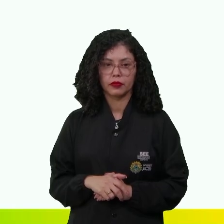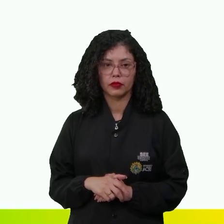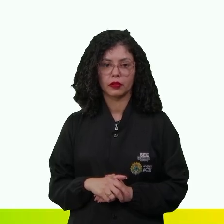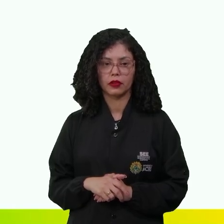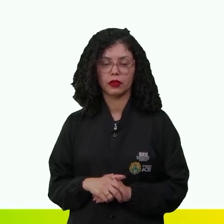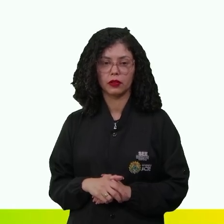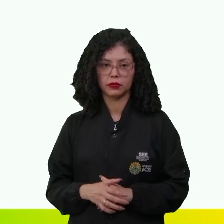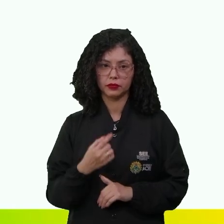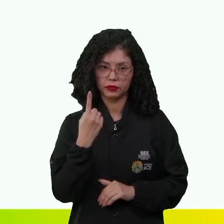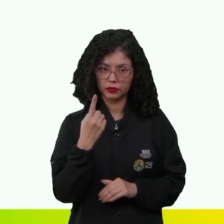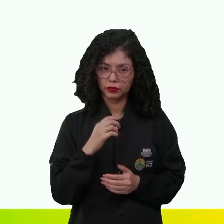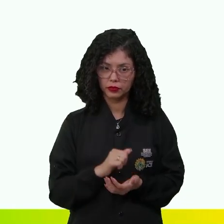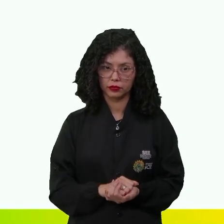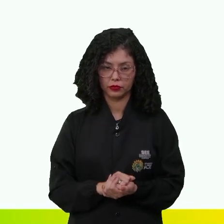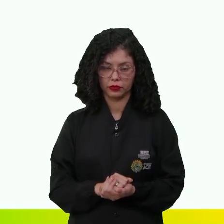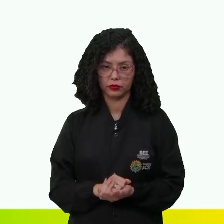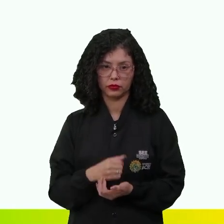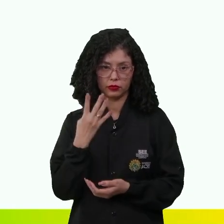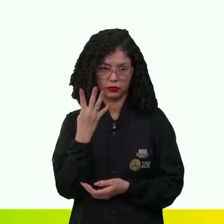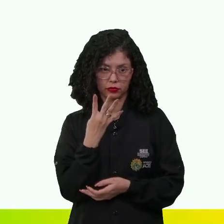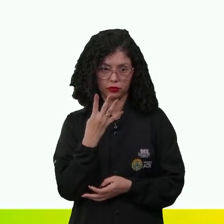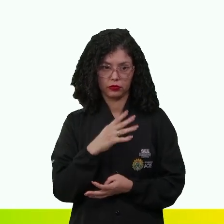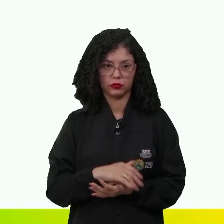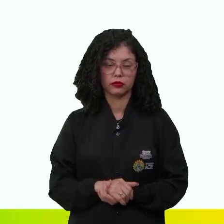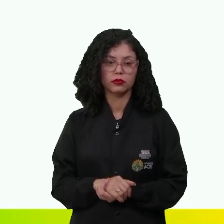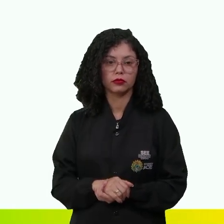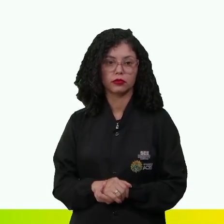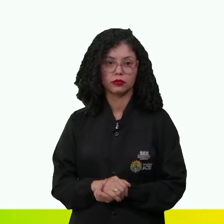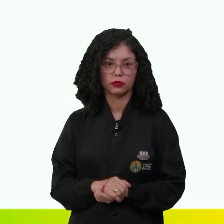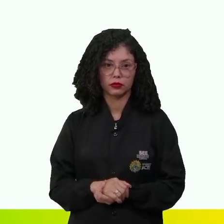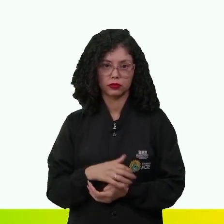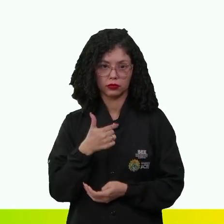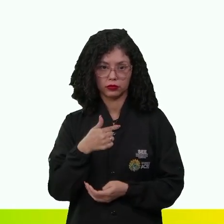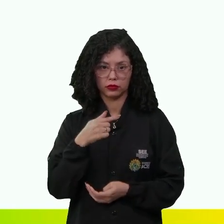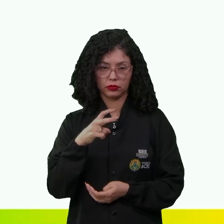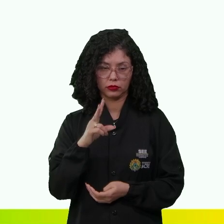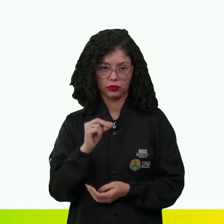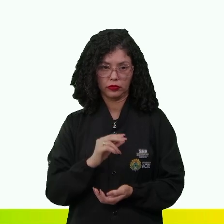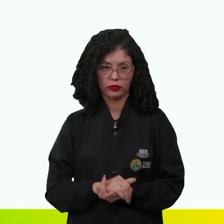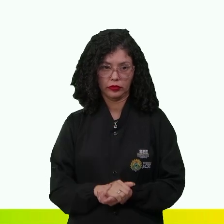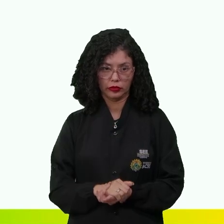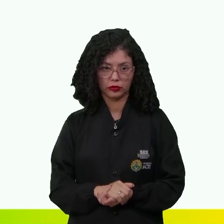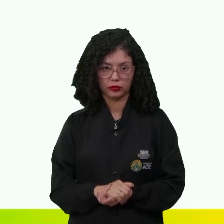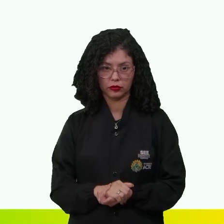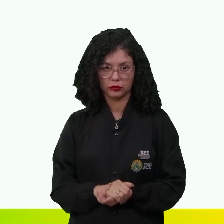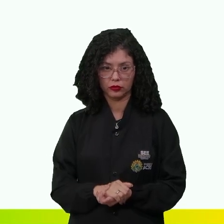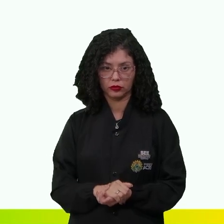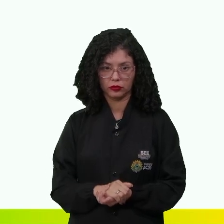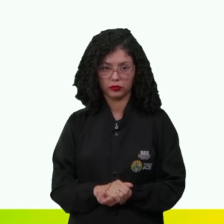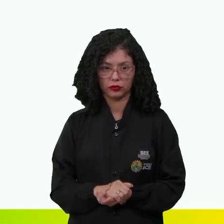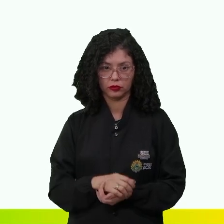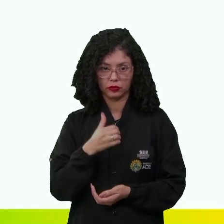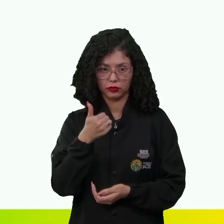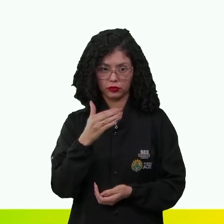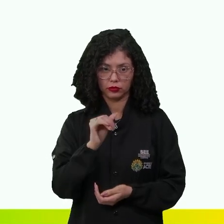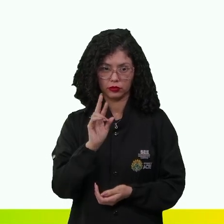ela quer 1 quilo, então são necessárias 4 embalagens a R$ 2,70. Isso aqui vai dar R$